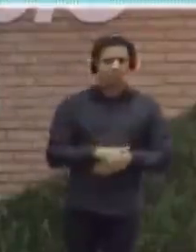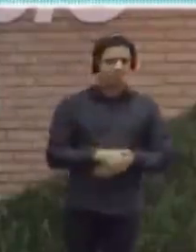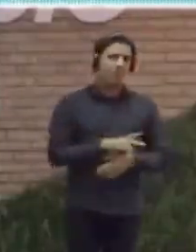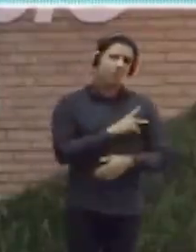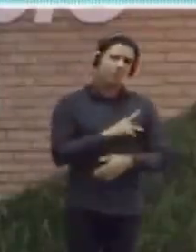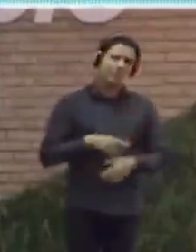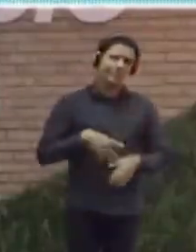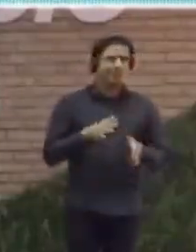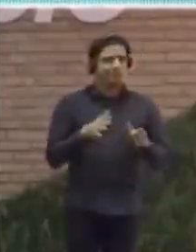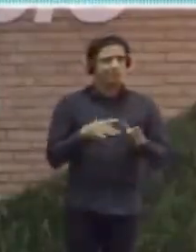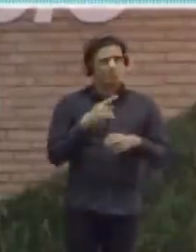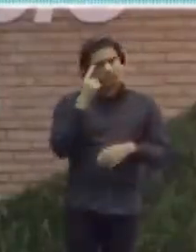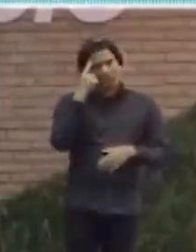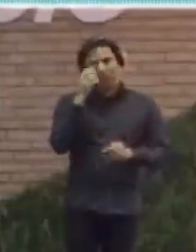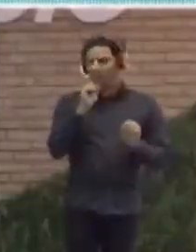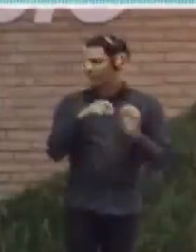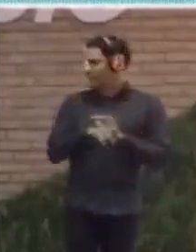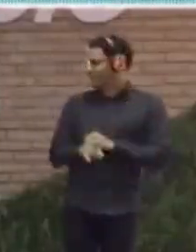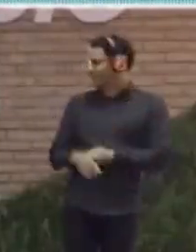Pode.